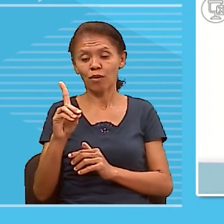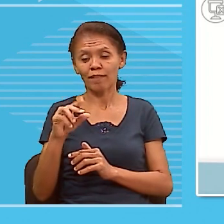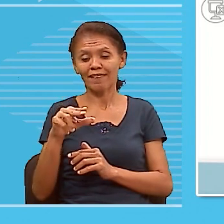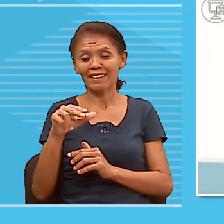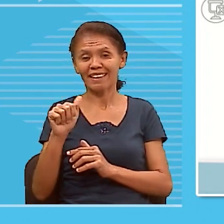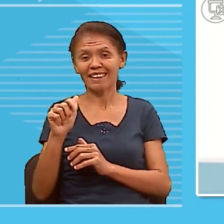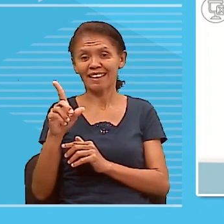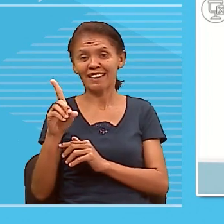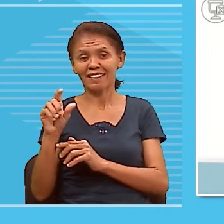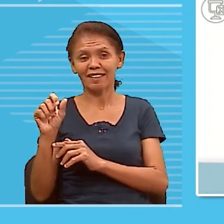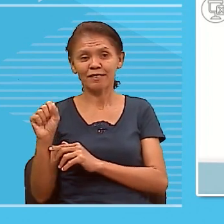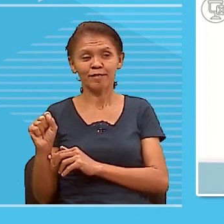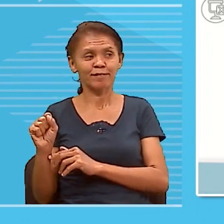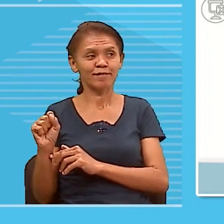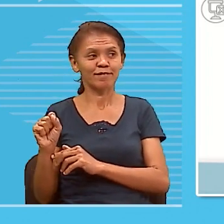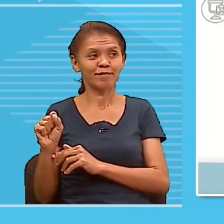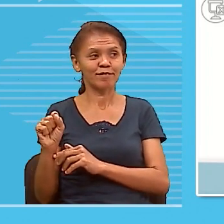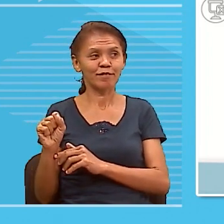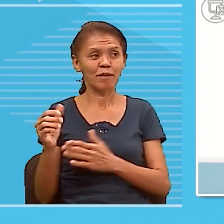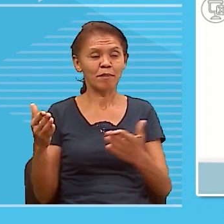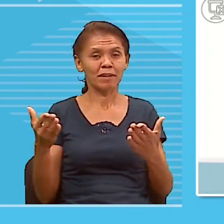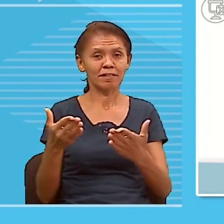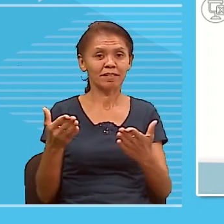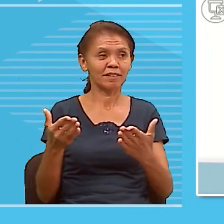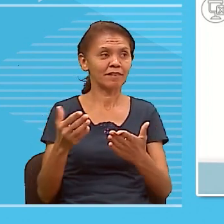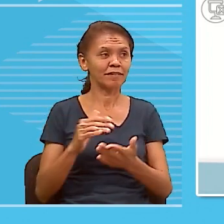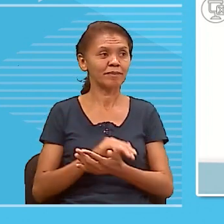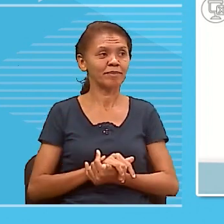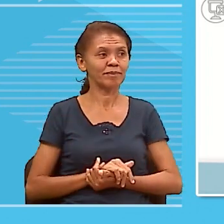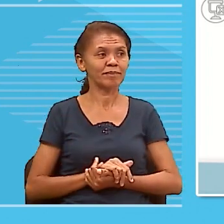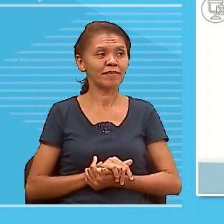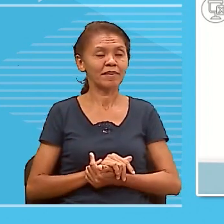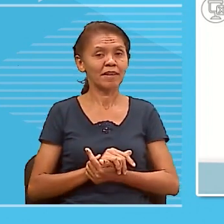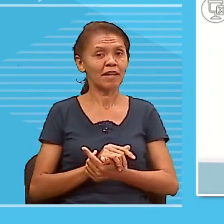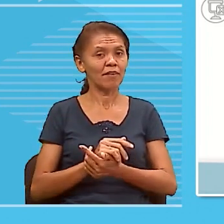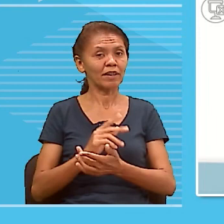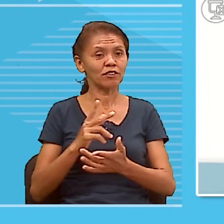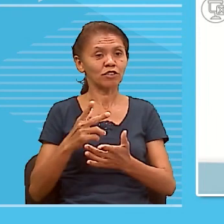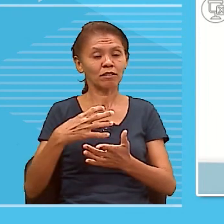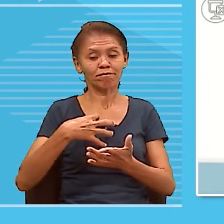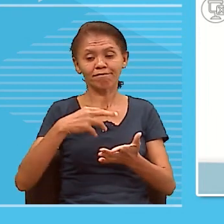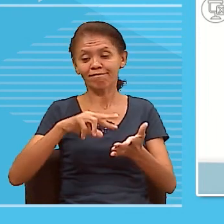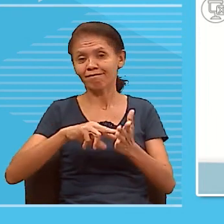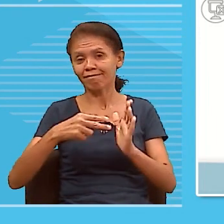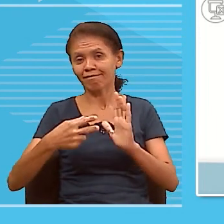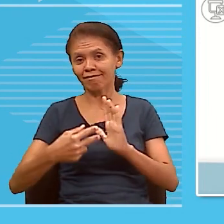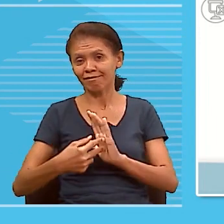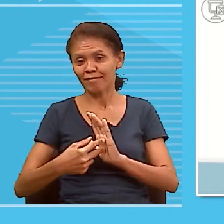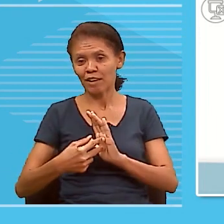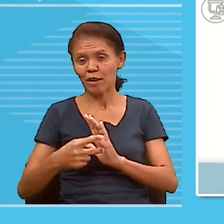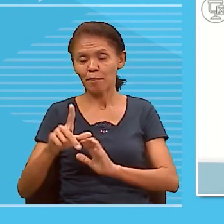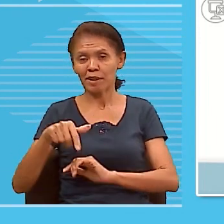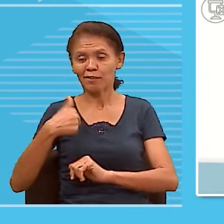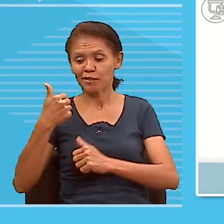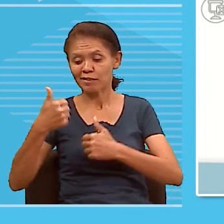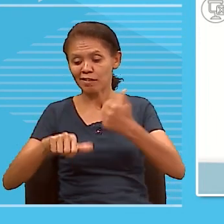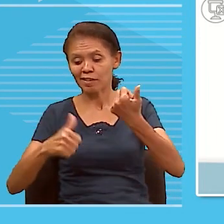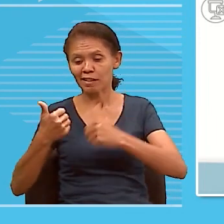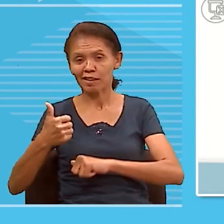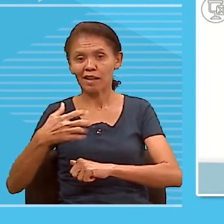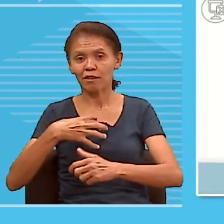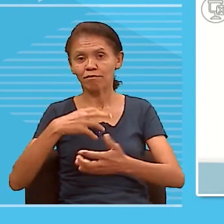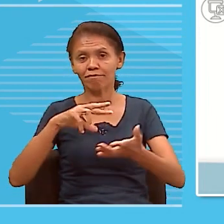trabalhamos a relação lógico semântica Eu aproveitei para colocar para ver o lado semântico sentido